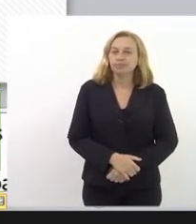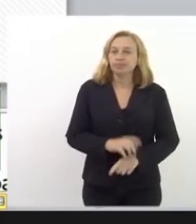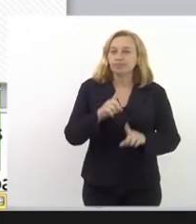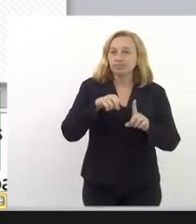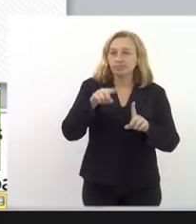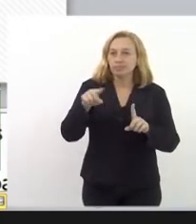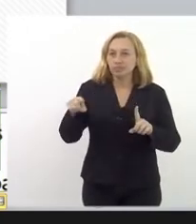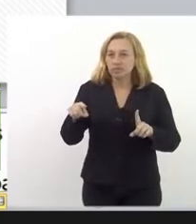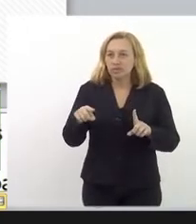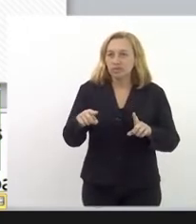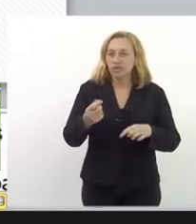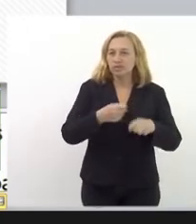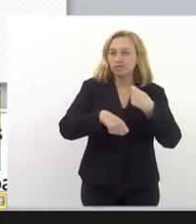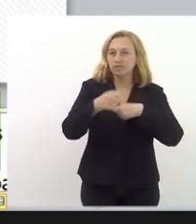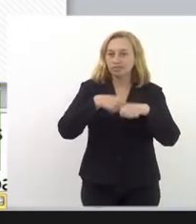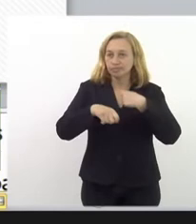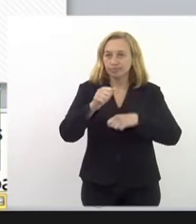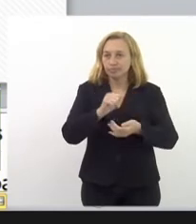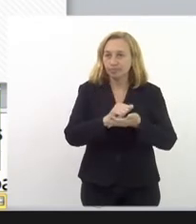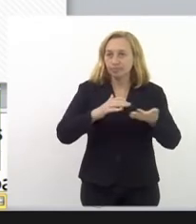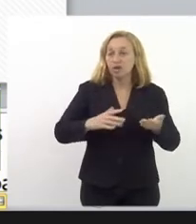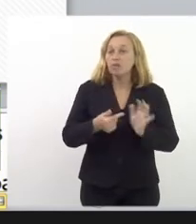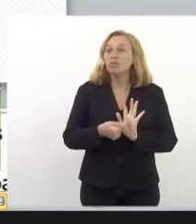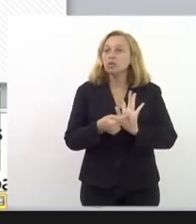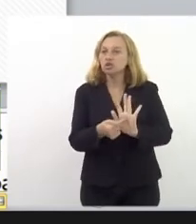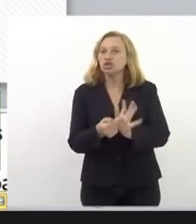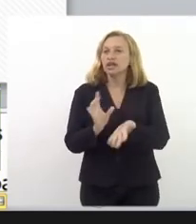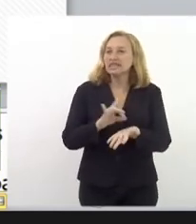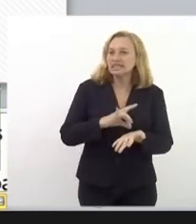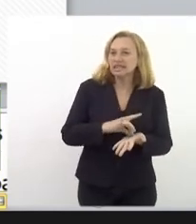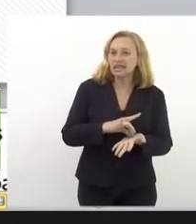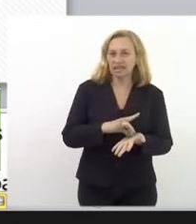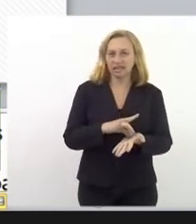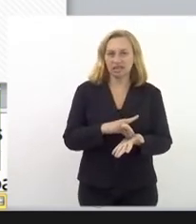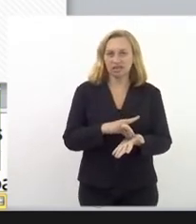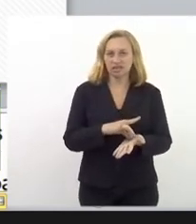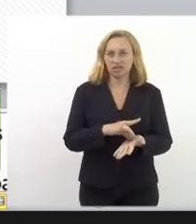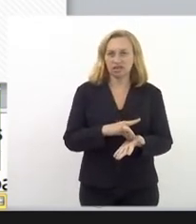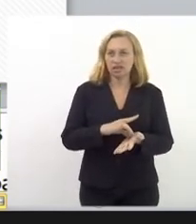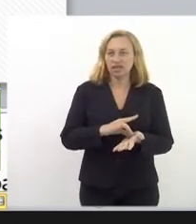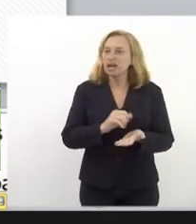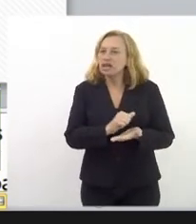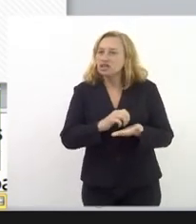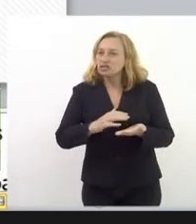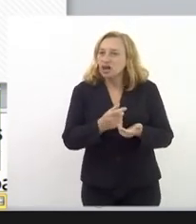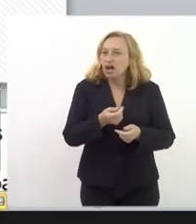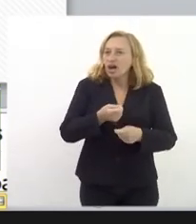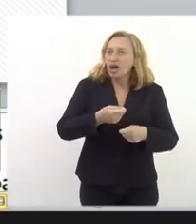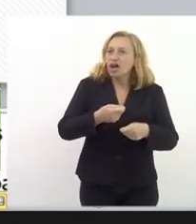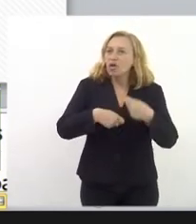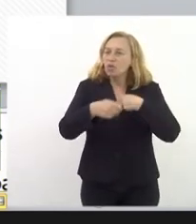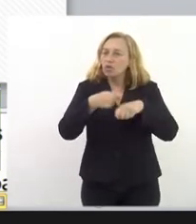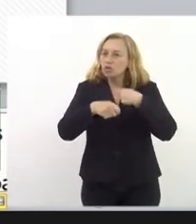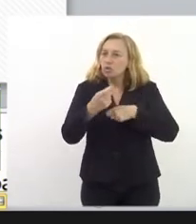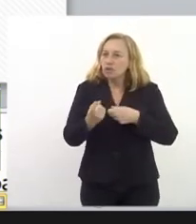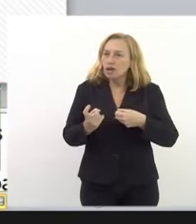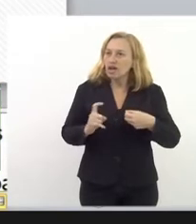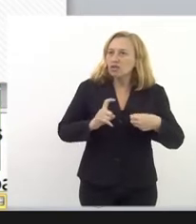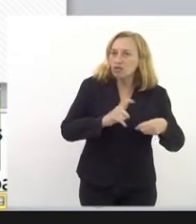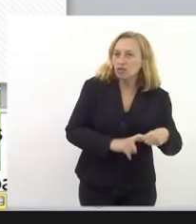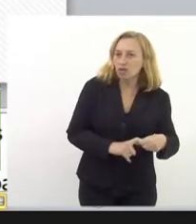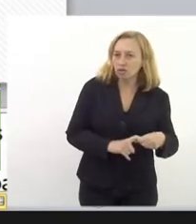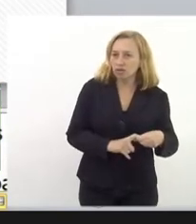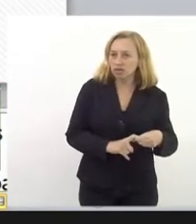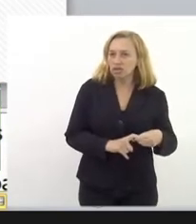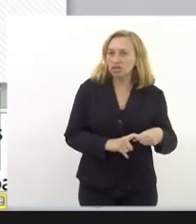atividade econômica, né, para mostrar que, na realidade, a atividade econômica ela retoma a partir dali